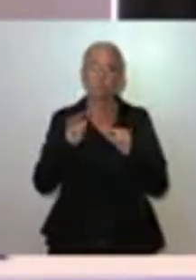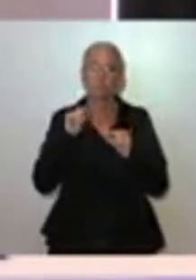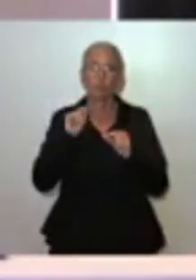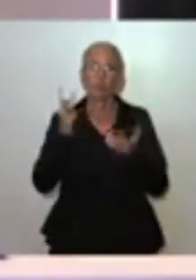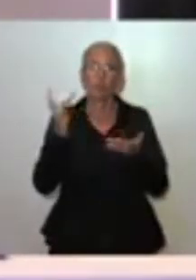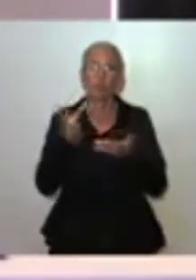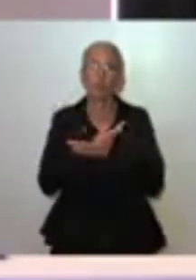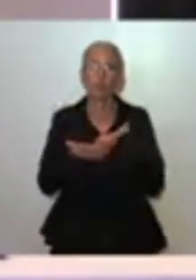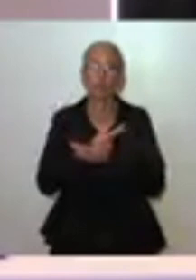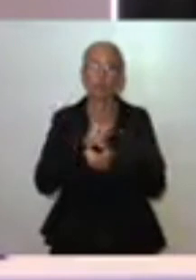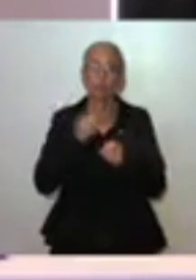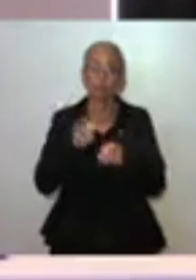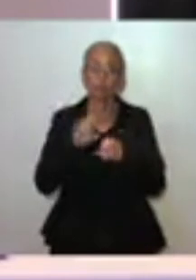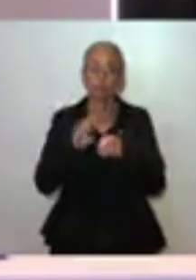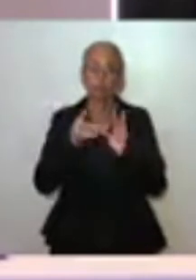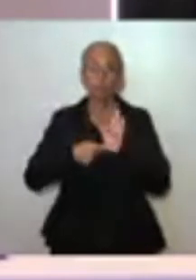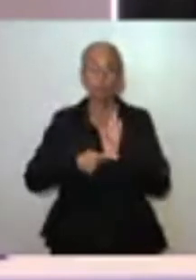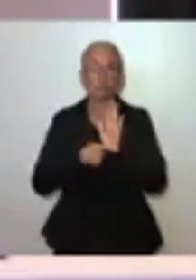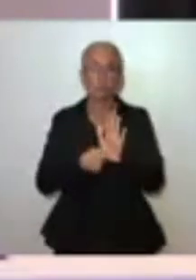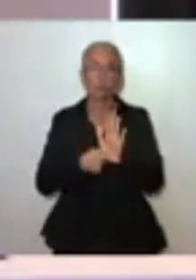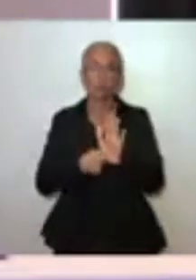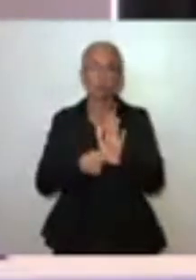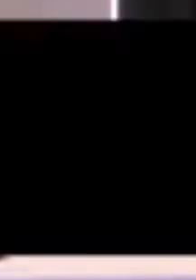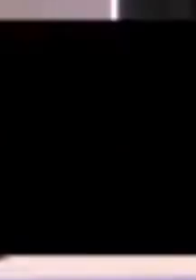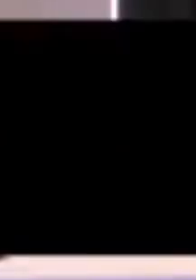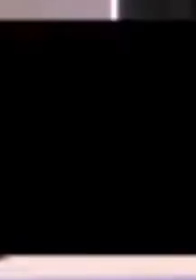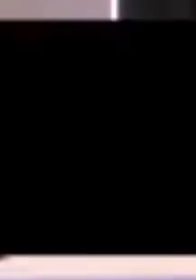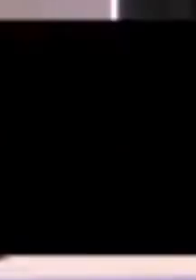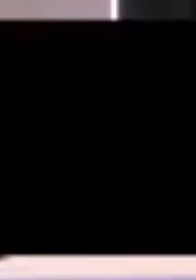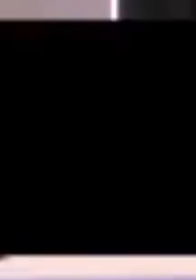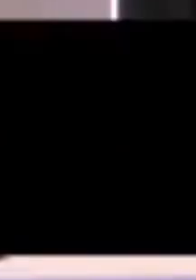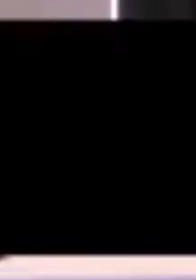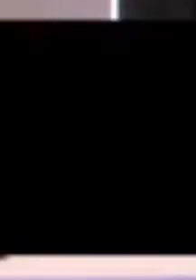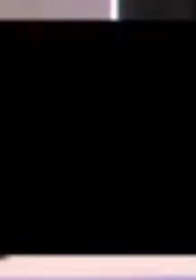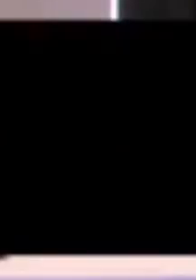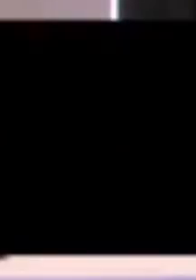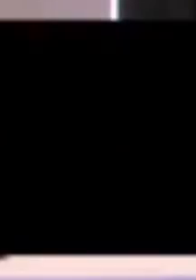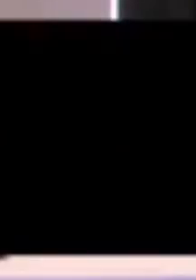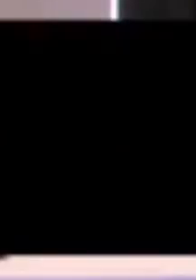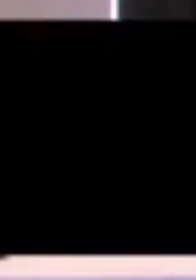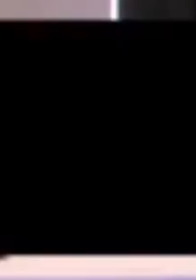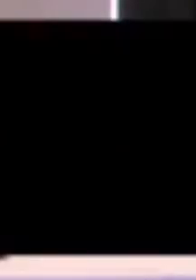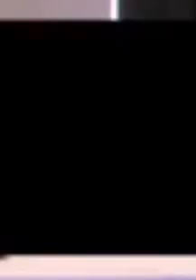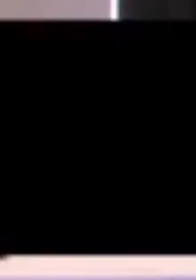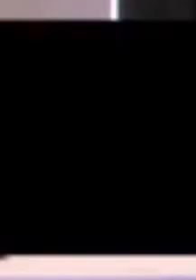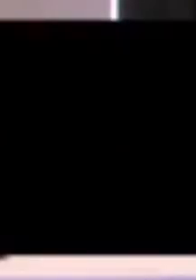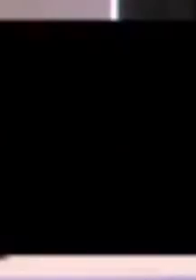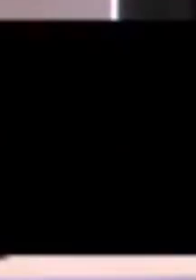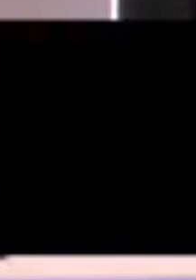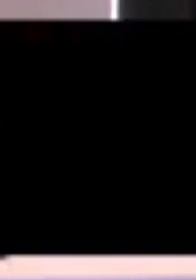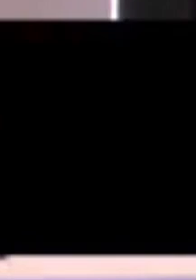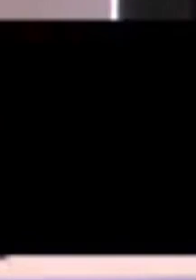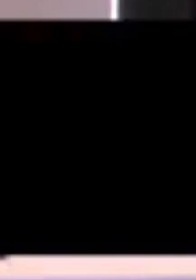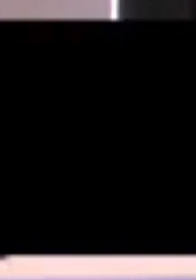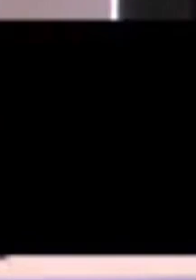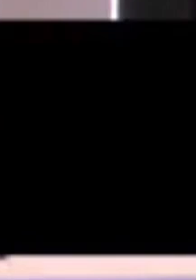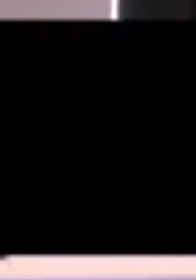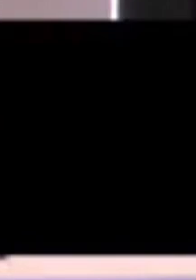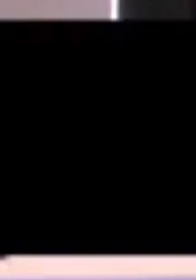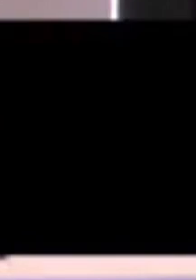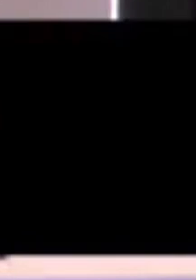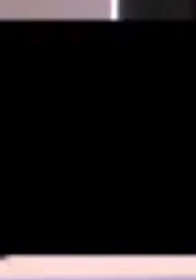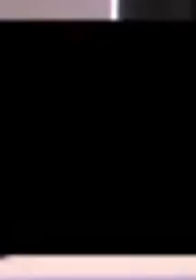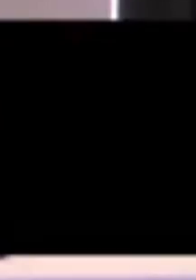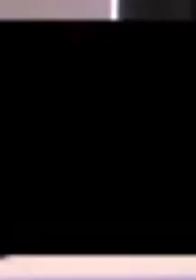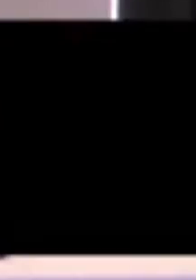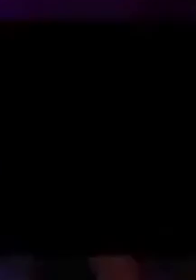a educação pode contribuir para diminuir os a peça do Brasil finalizando o roteiro de perguntas